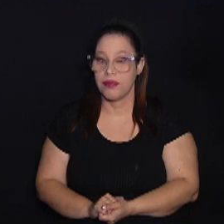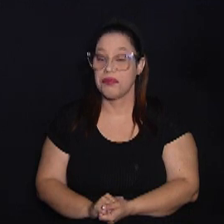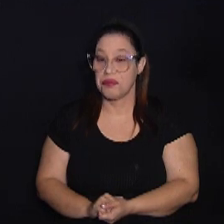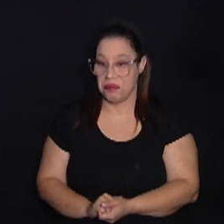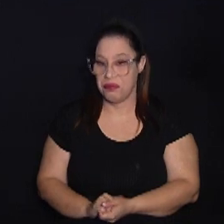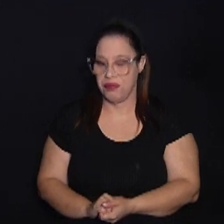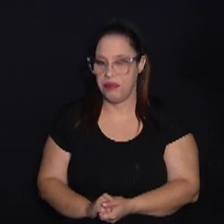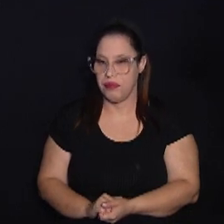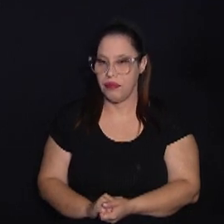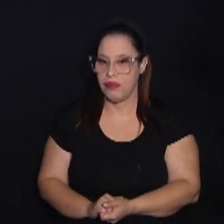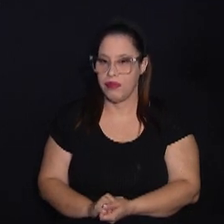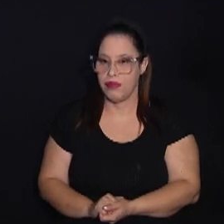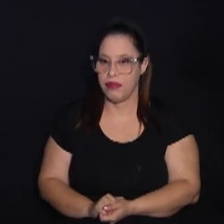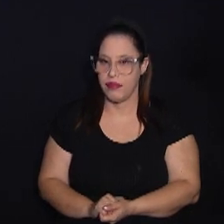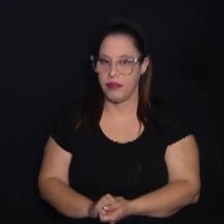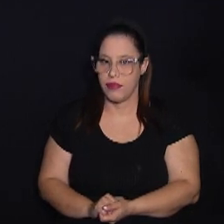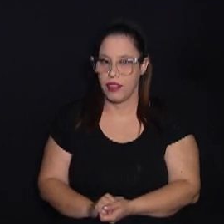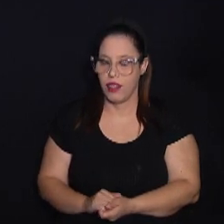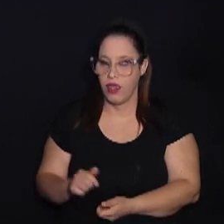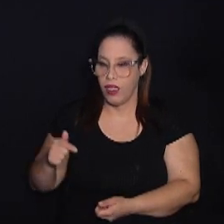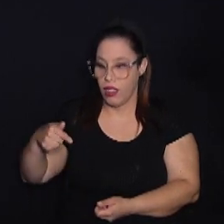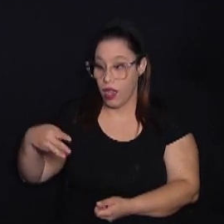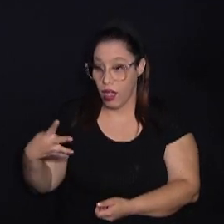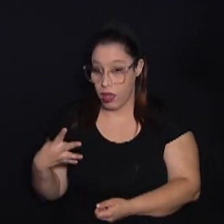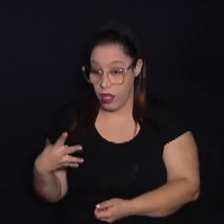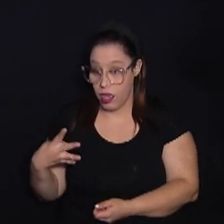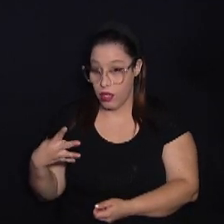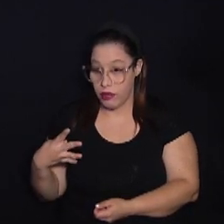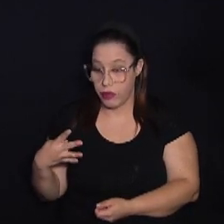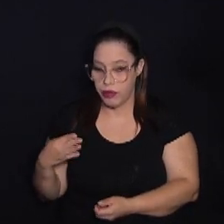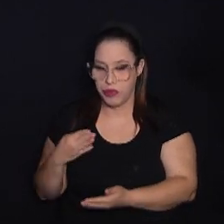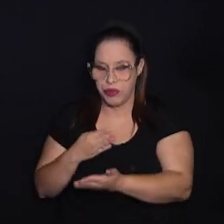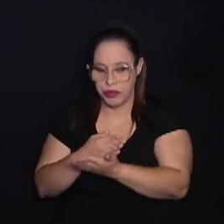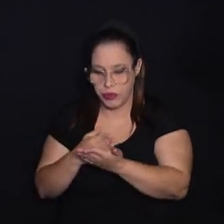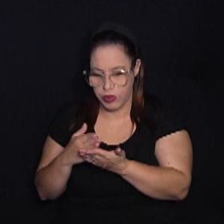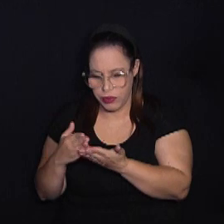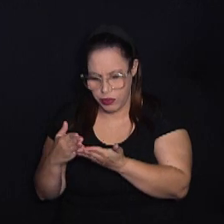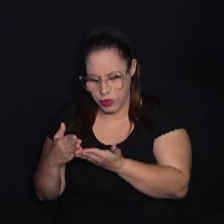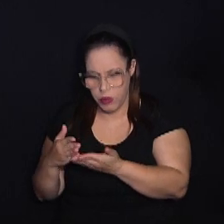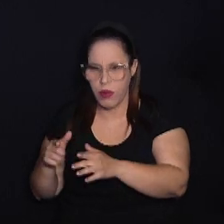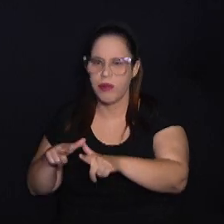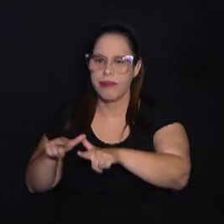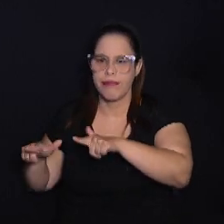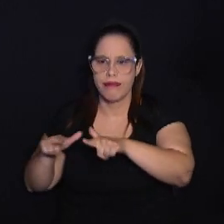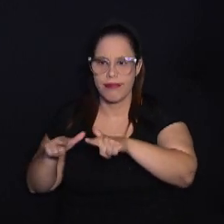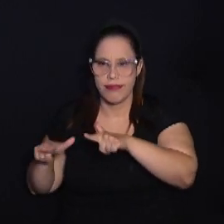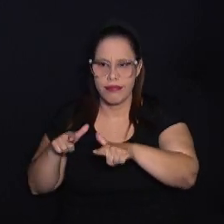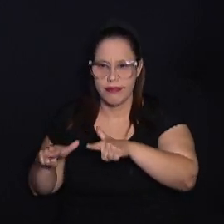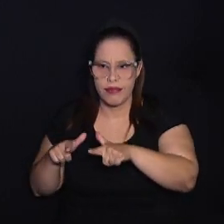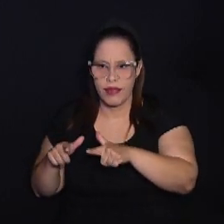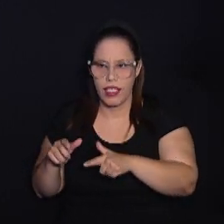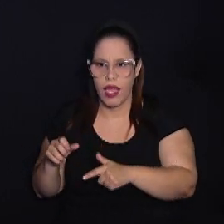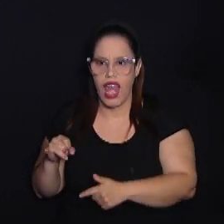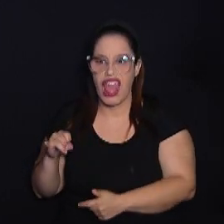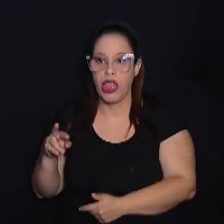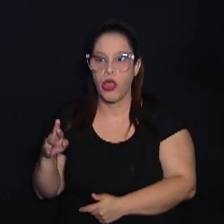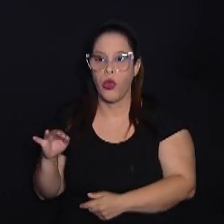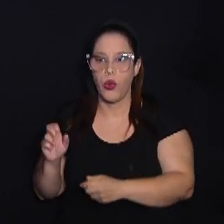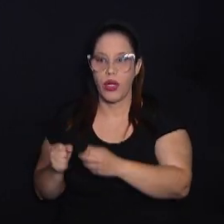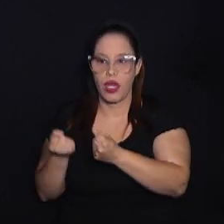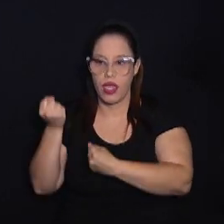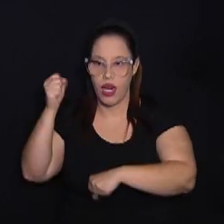Tá ótimo. Em 74, comecei a trabalhar em uma indústria química